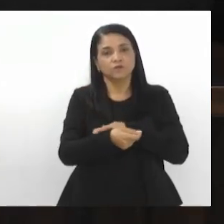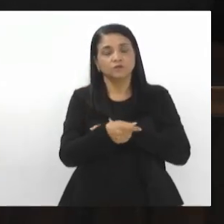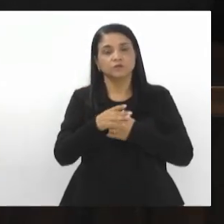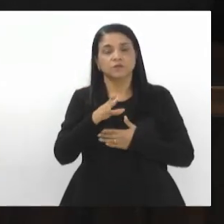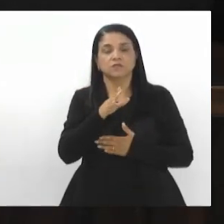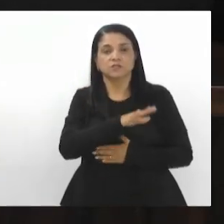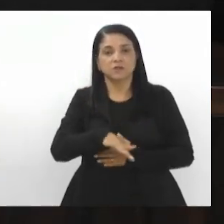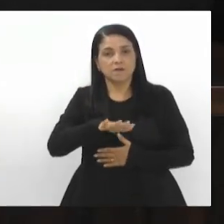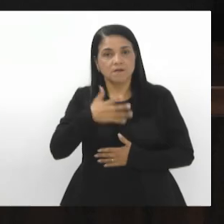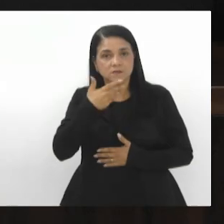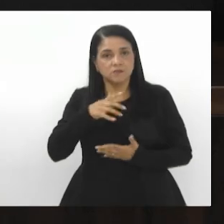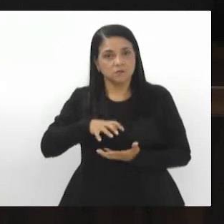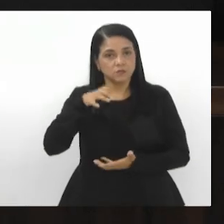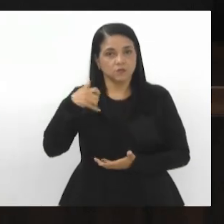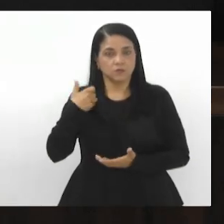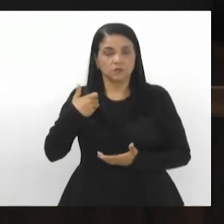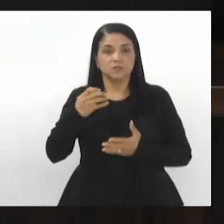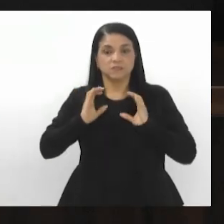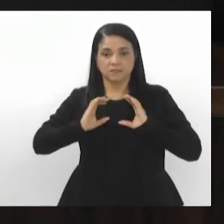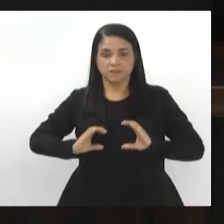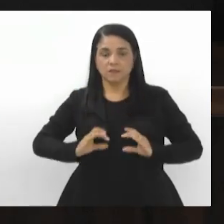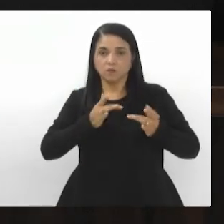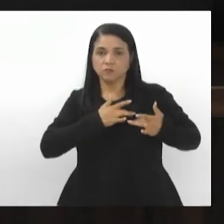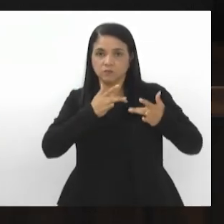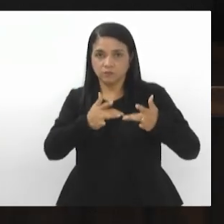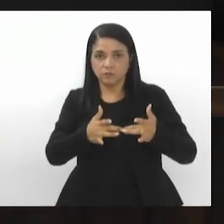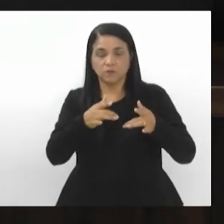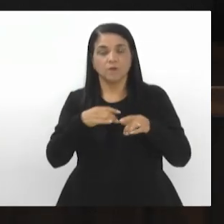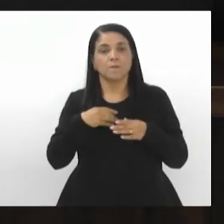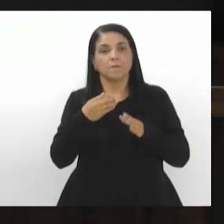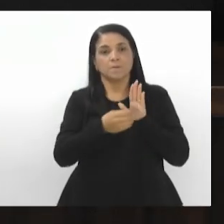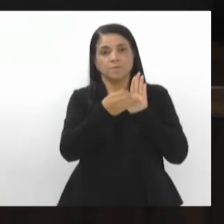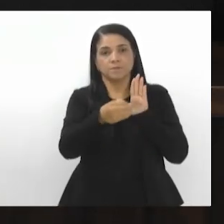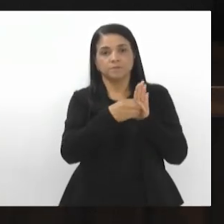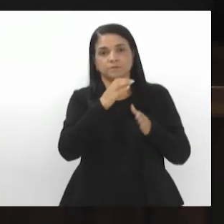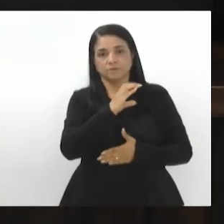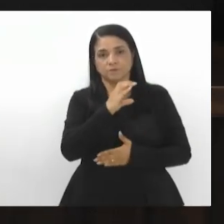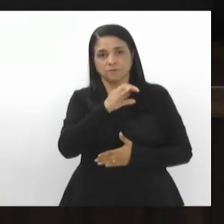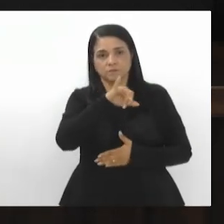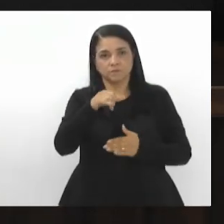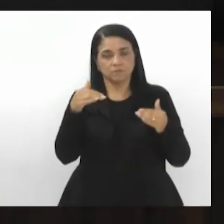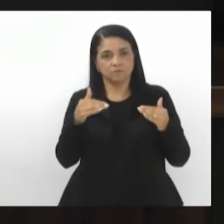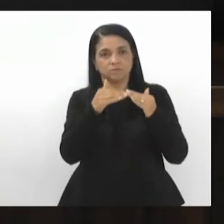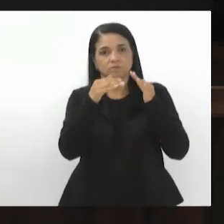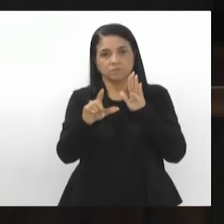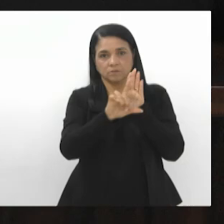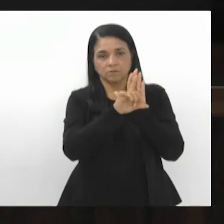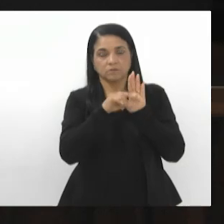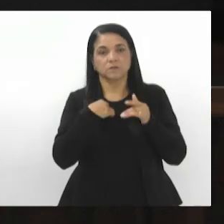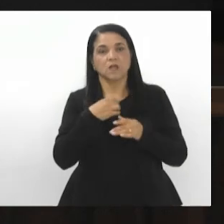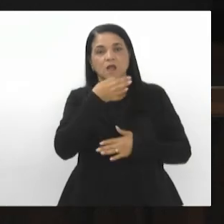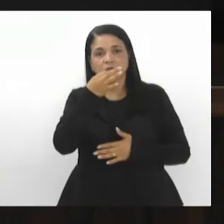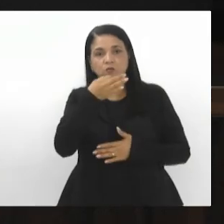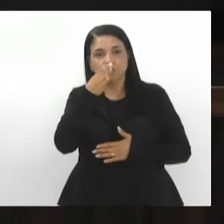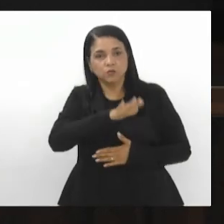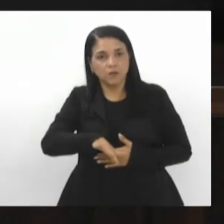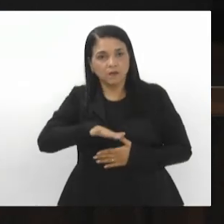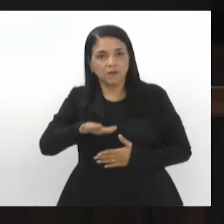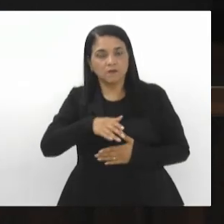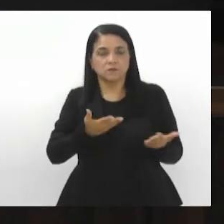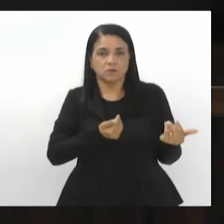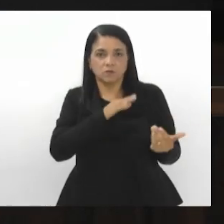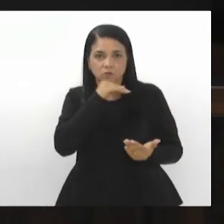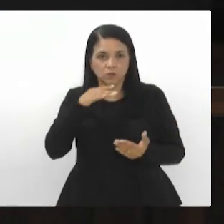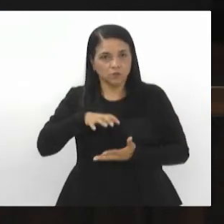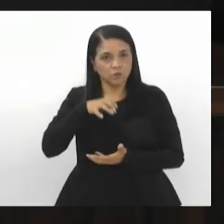Cidadão Solidário. Pareceres das comissões Constituição e Justiça pela Legalidade, de Assuntos da Criança, do Adolescente e